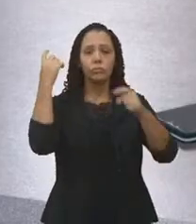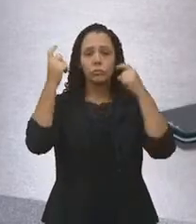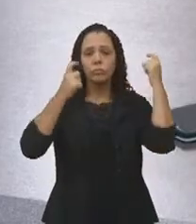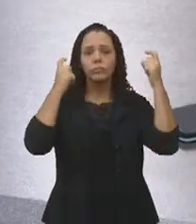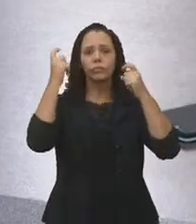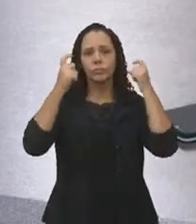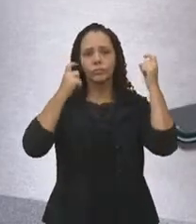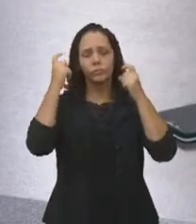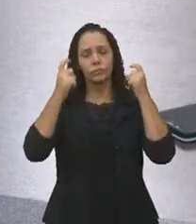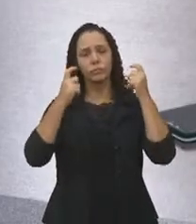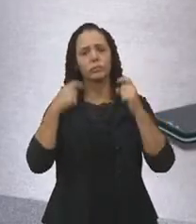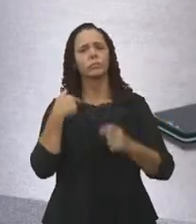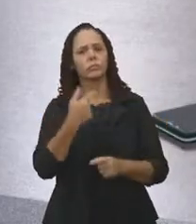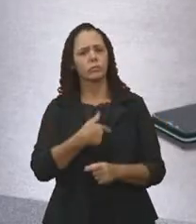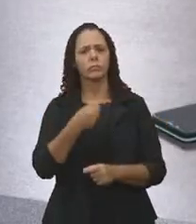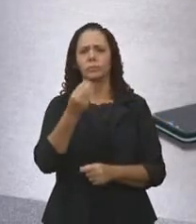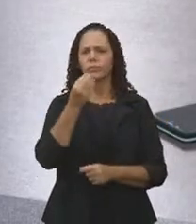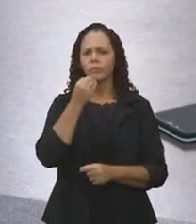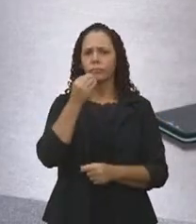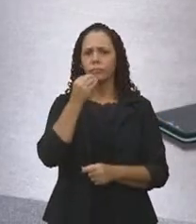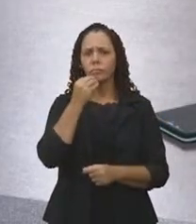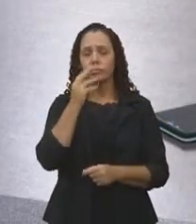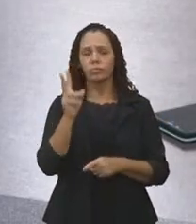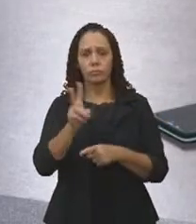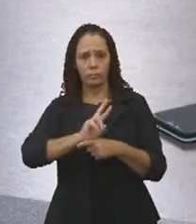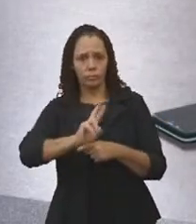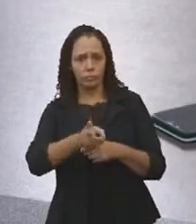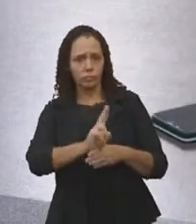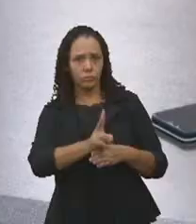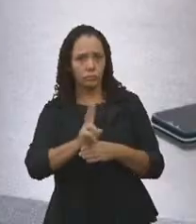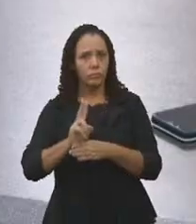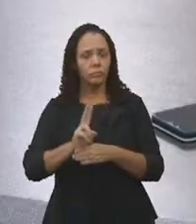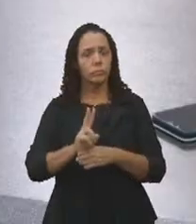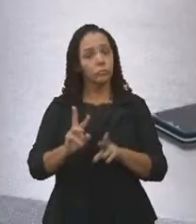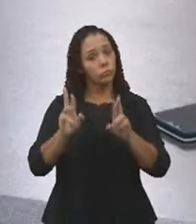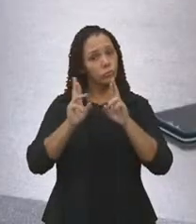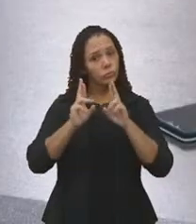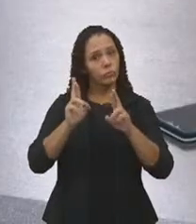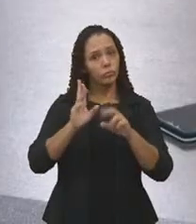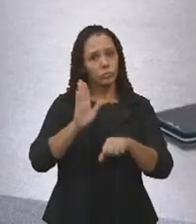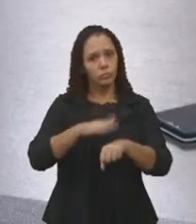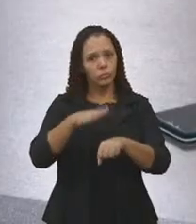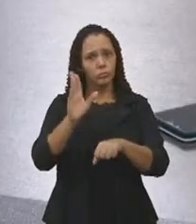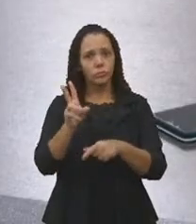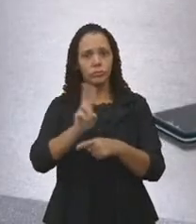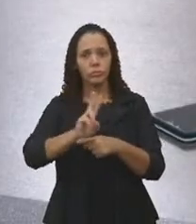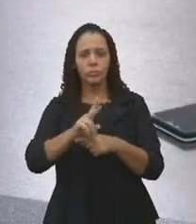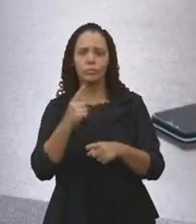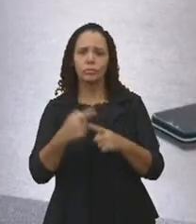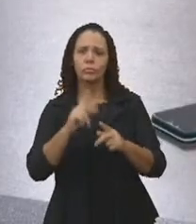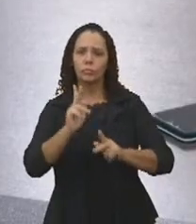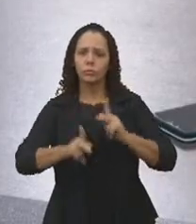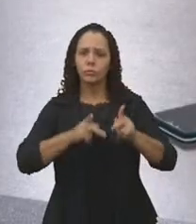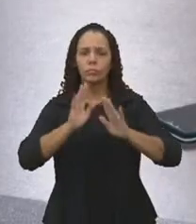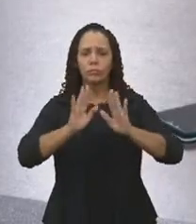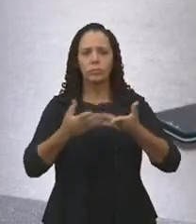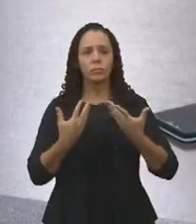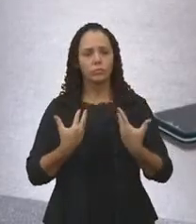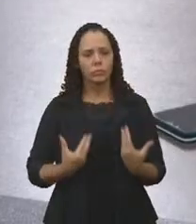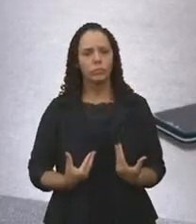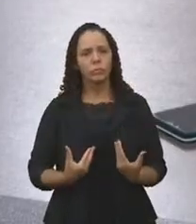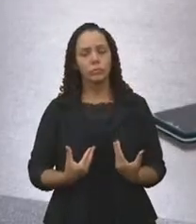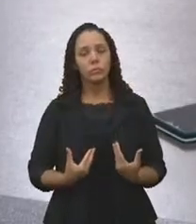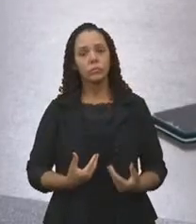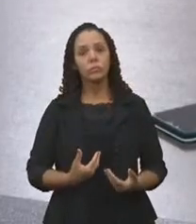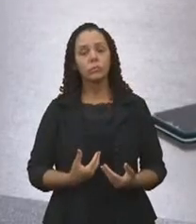A gente está correndo atrás, está indo fiscalizar, espero que seja mais fiscalizado, que o povo também não aguenta mais. E todo o PTU